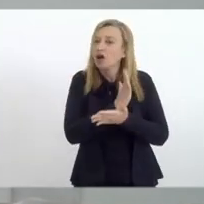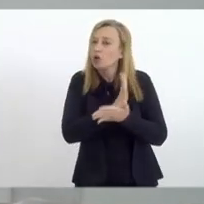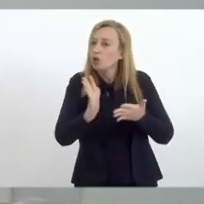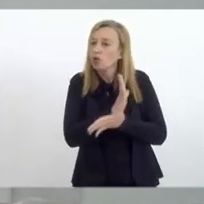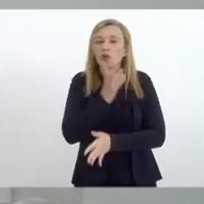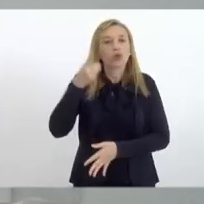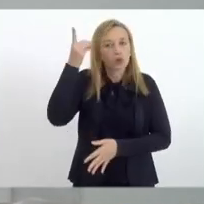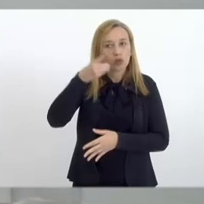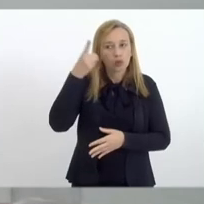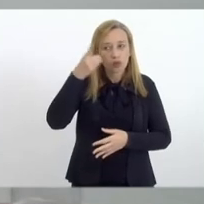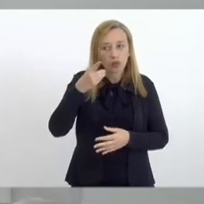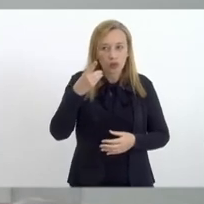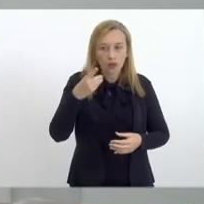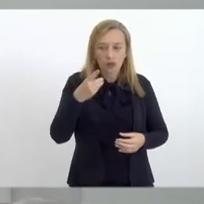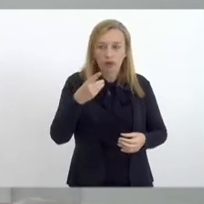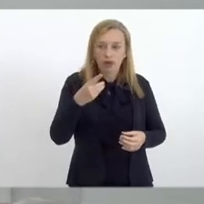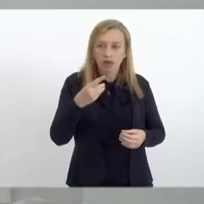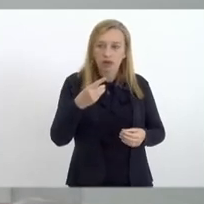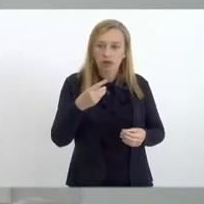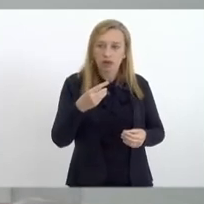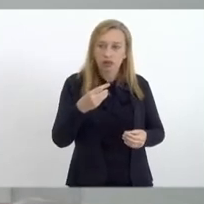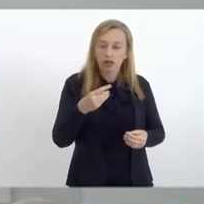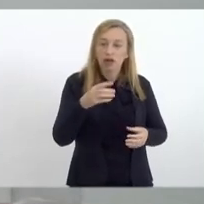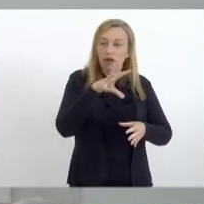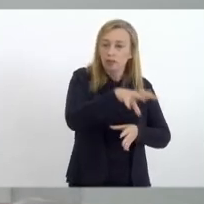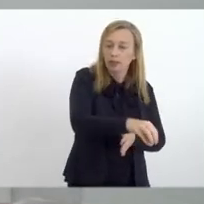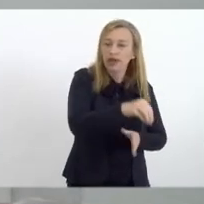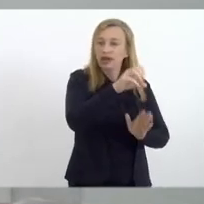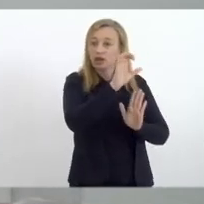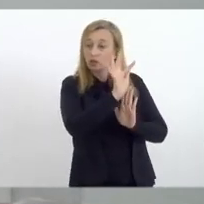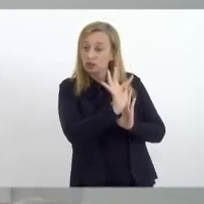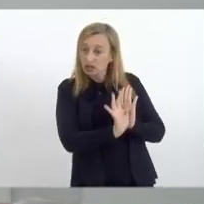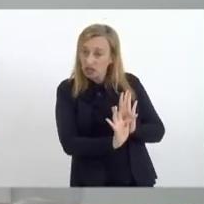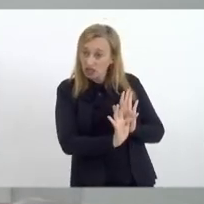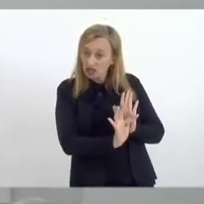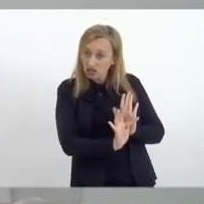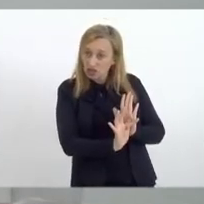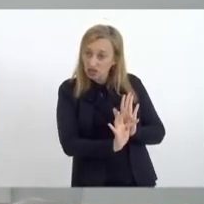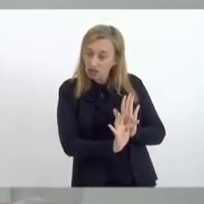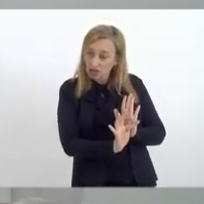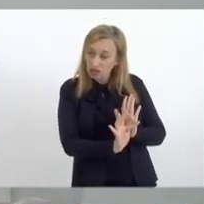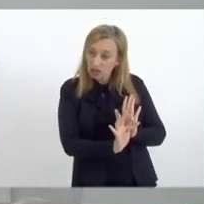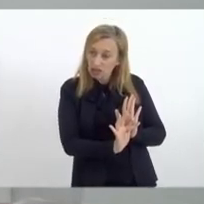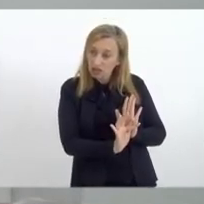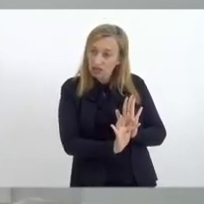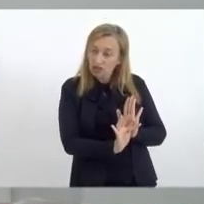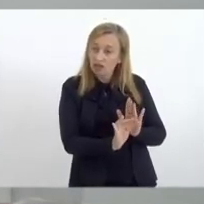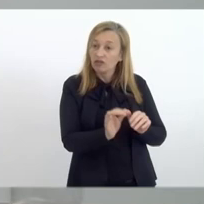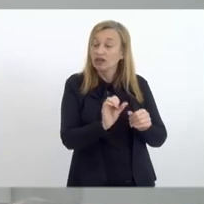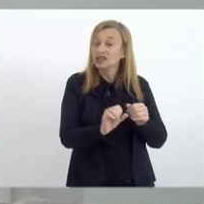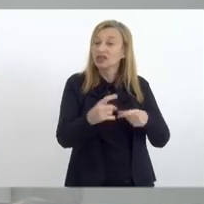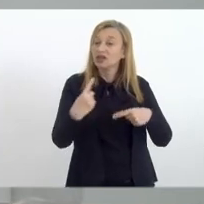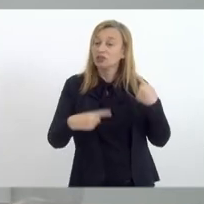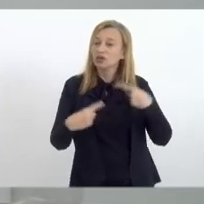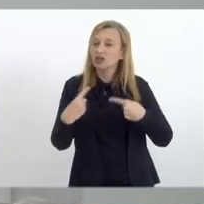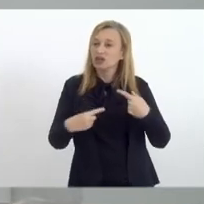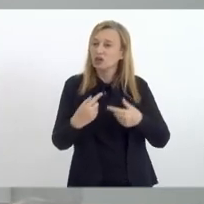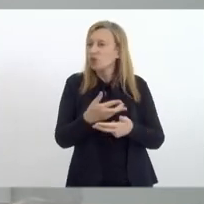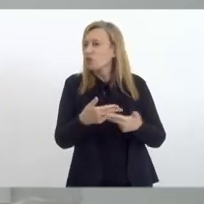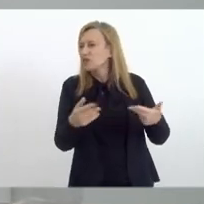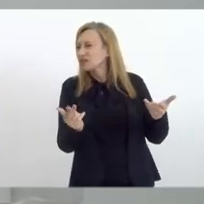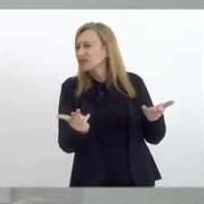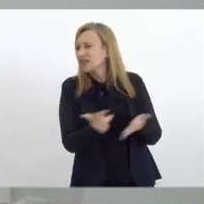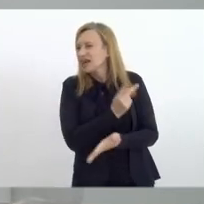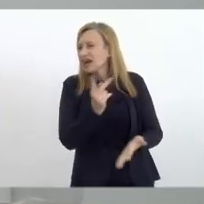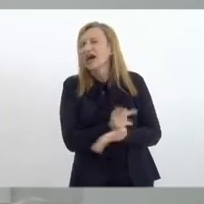deputados joguem para a plateia, peguem um texto e, de forma a fazer sensacionalismo, proponham coisas inviáveis, que